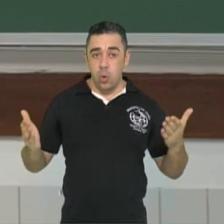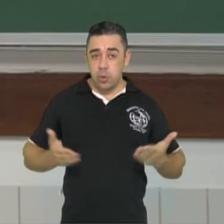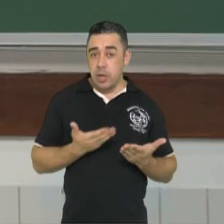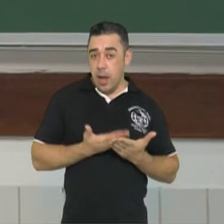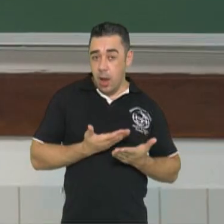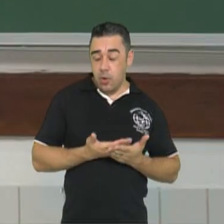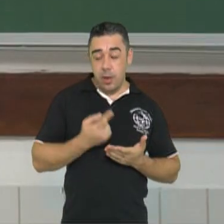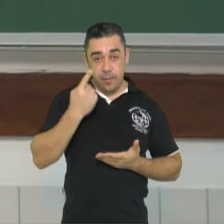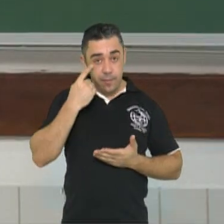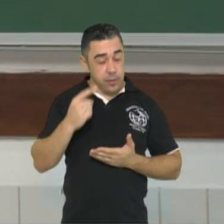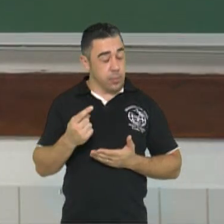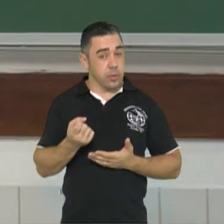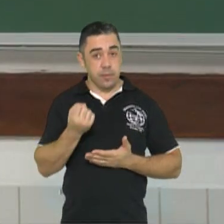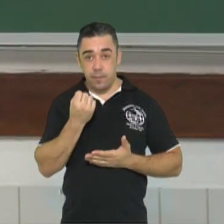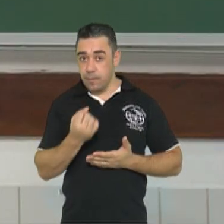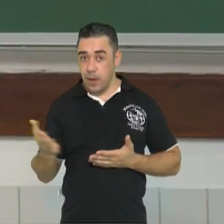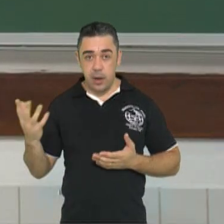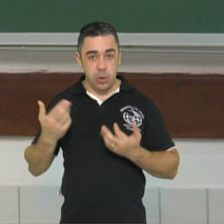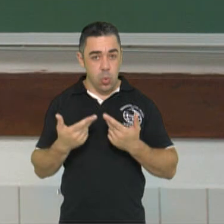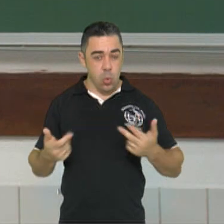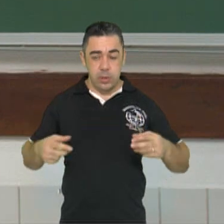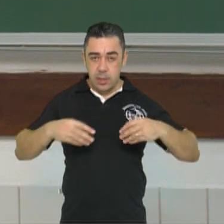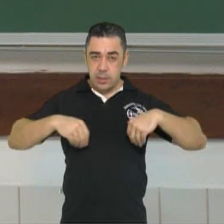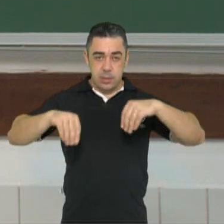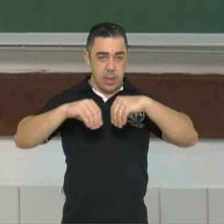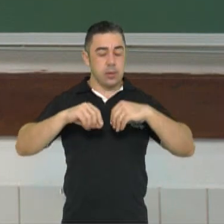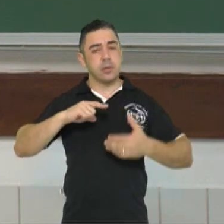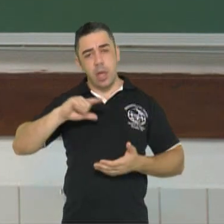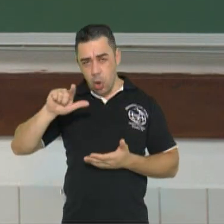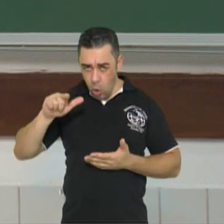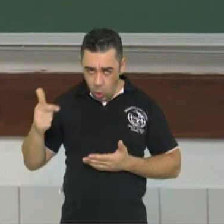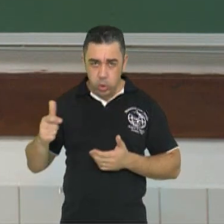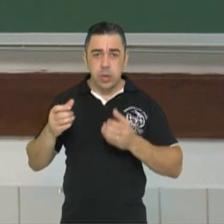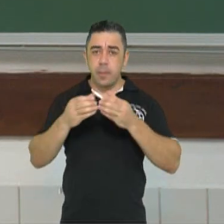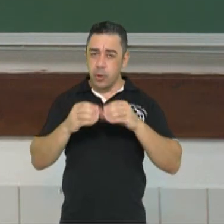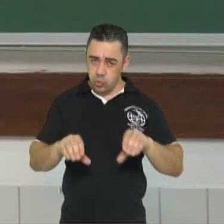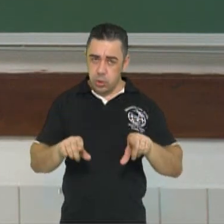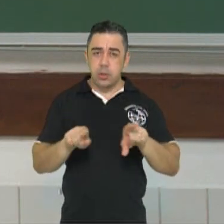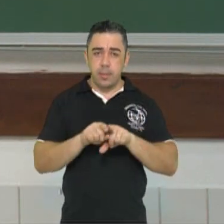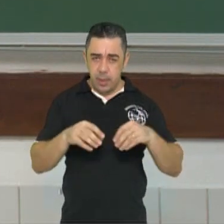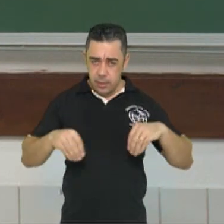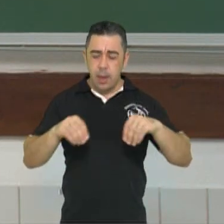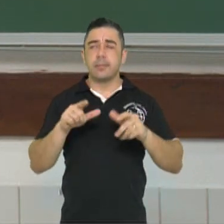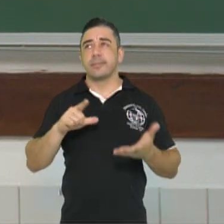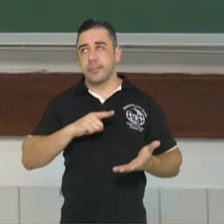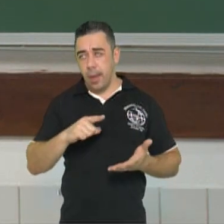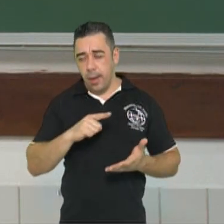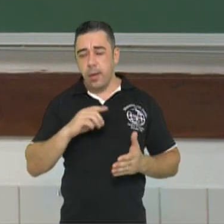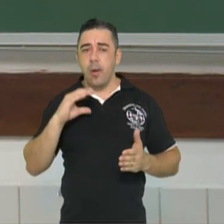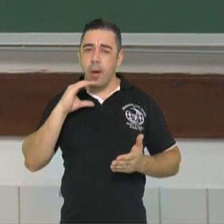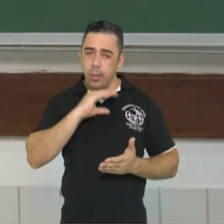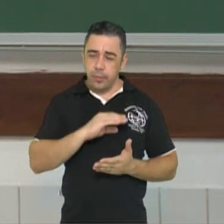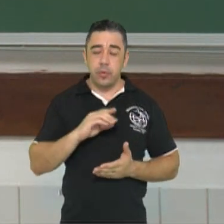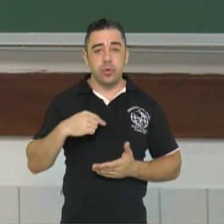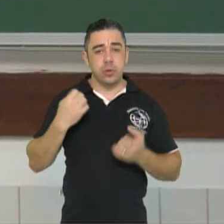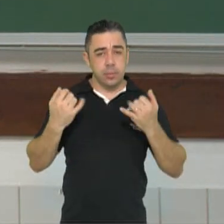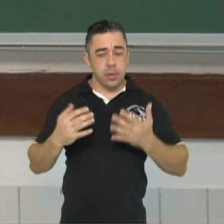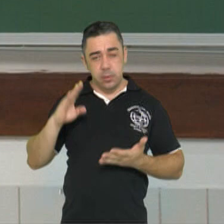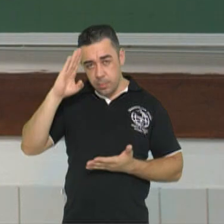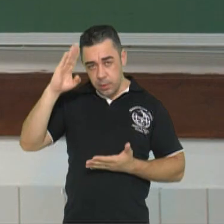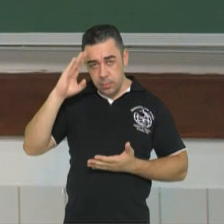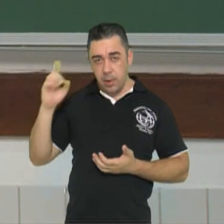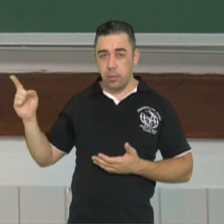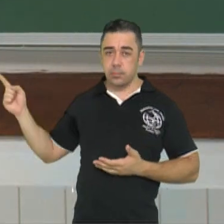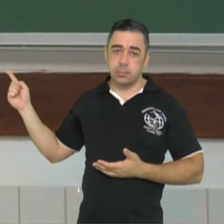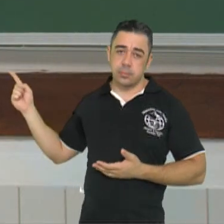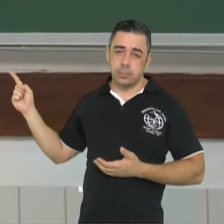aula de hoje, então, a gente falou bastante coisa sobre os solos, né? Tem outras formas de degradação do solo? Claro que tem. Tá? A gente falou das principais, falou de